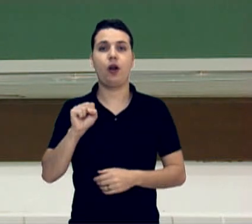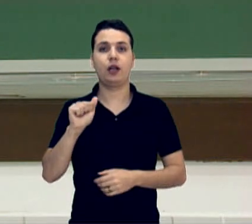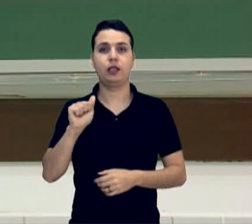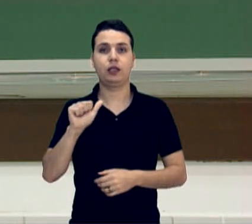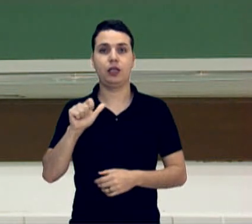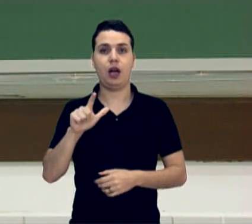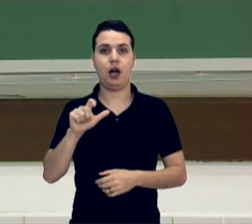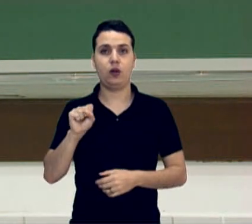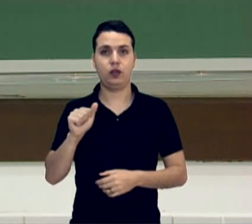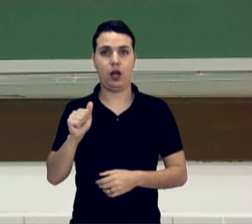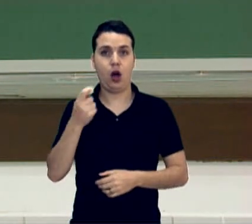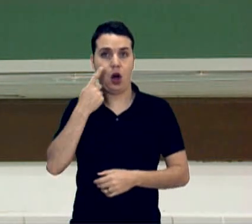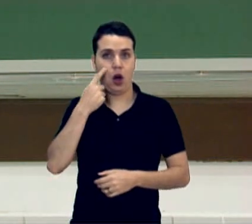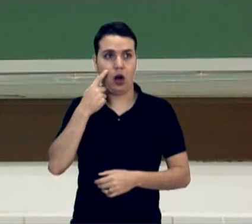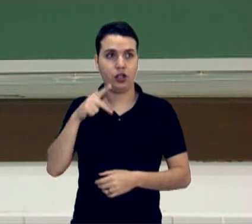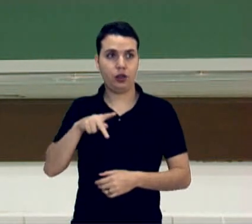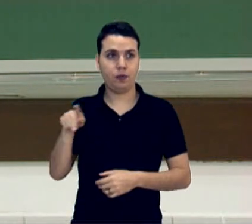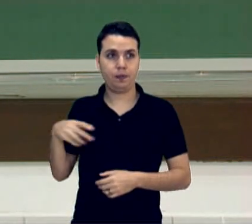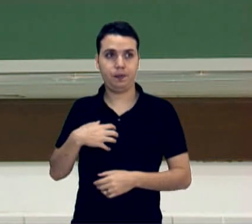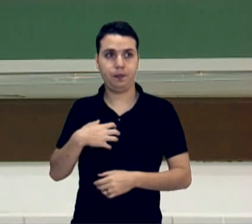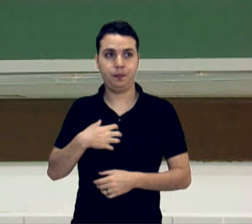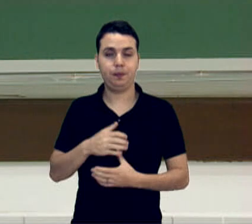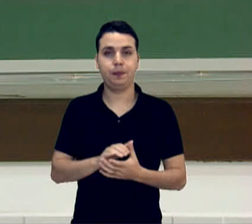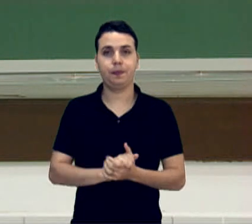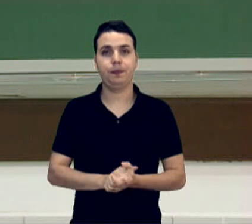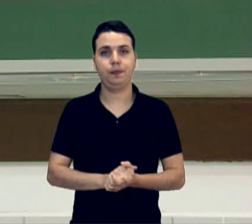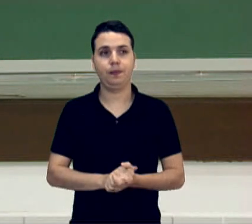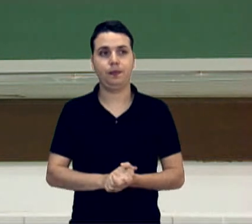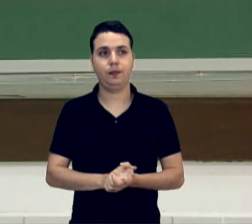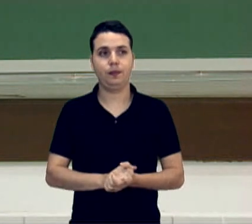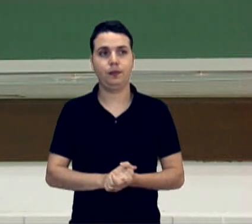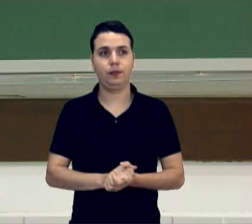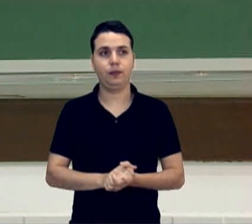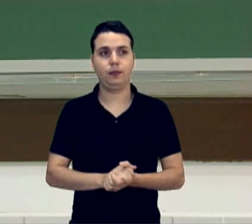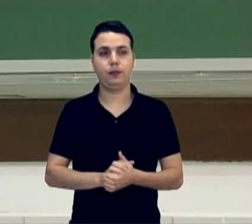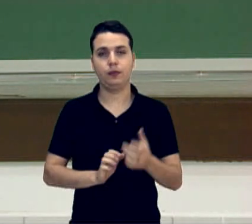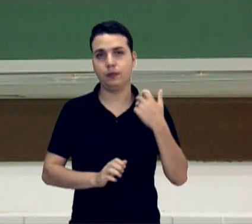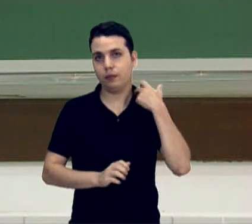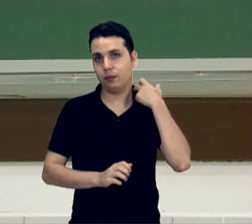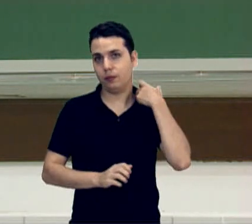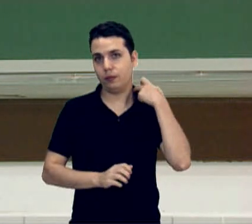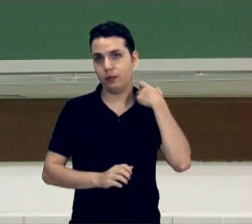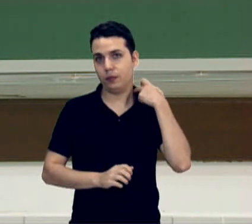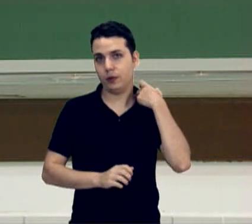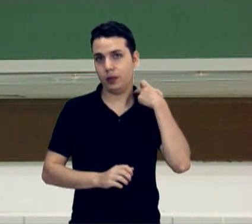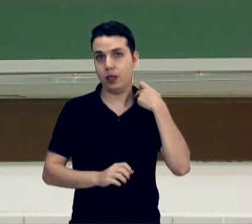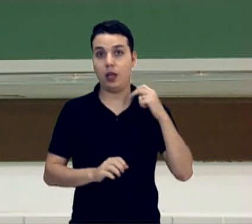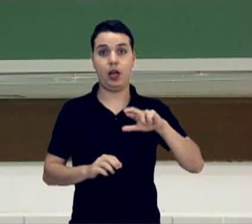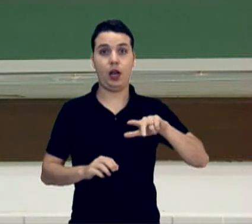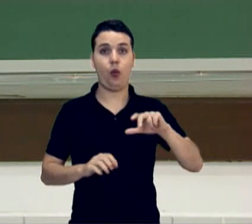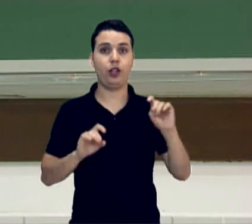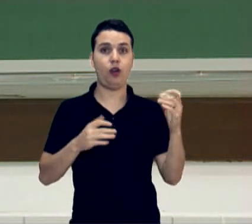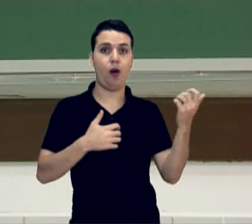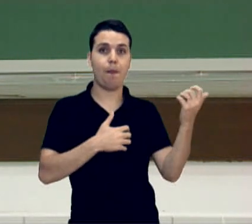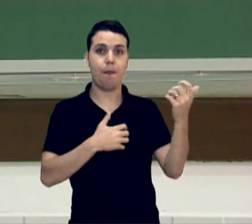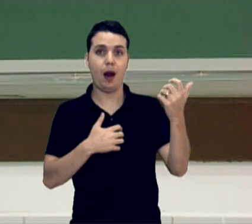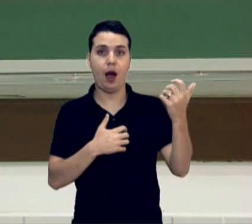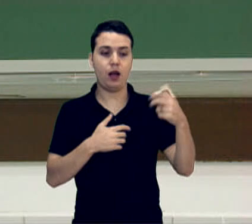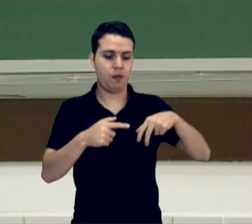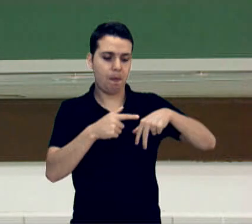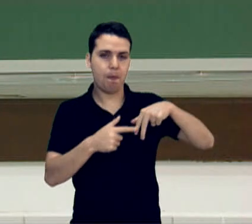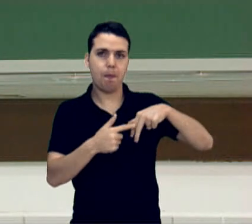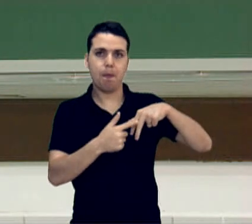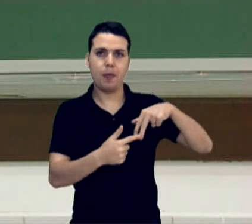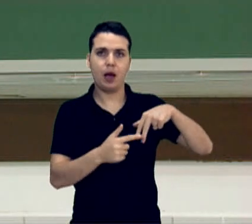muito mais. Então, é uma dança que não é só braço, perna separada, é tudo junto,